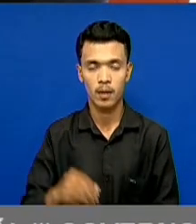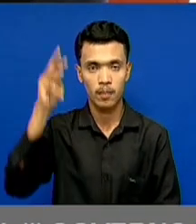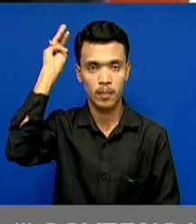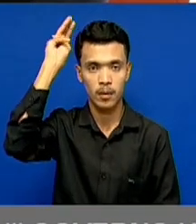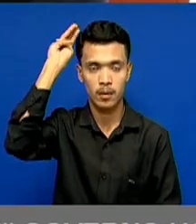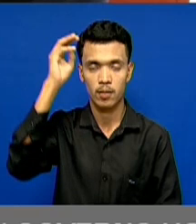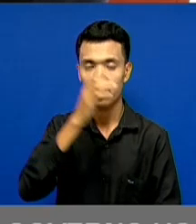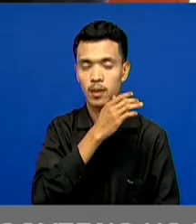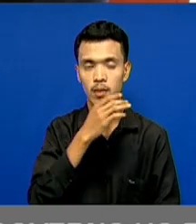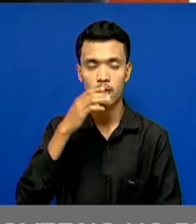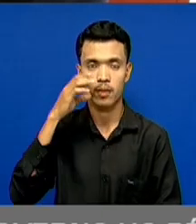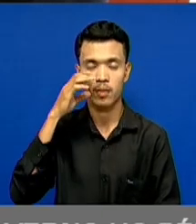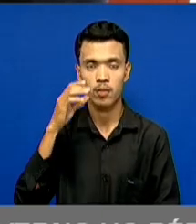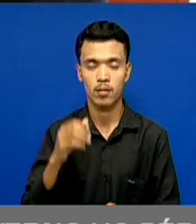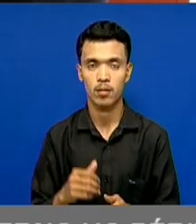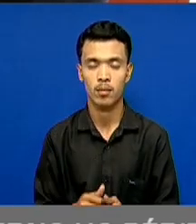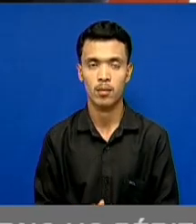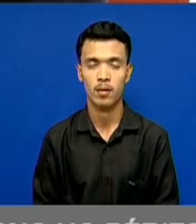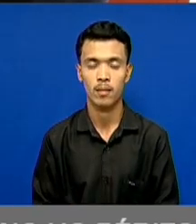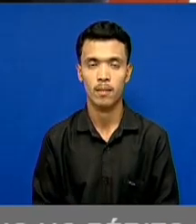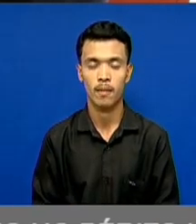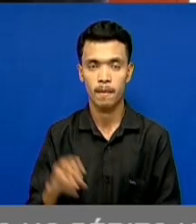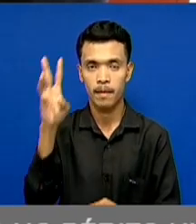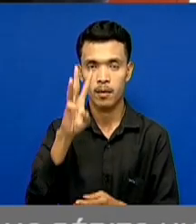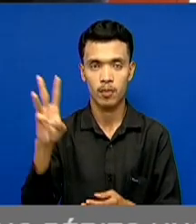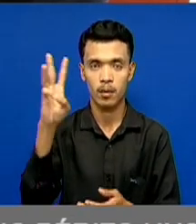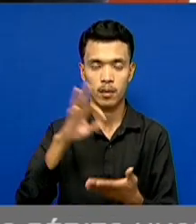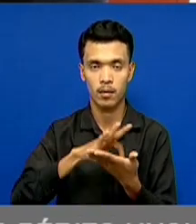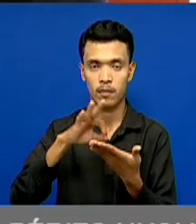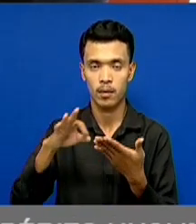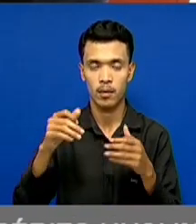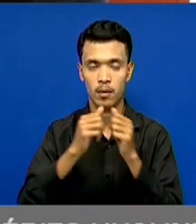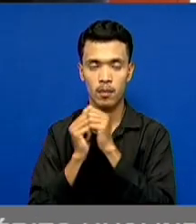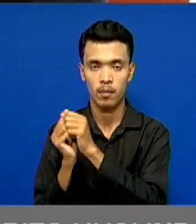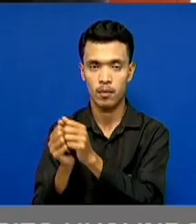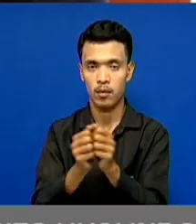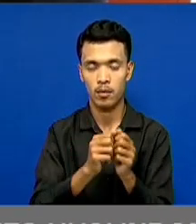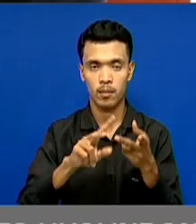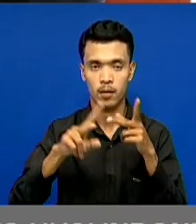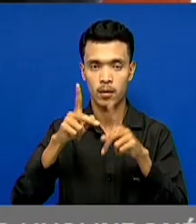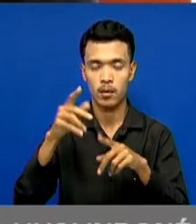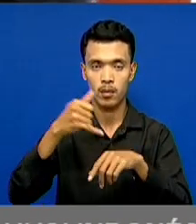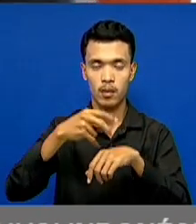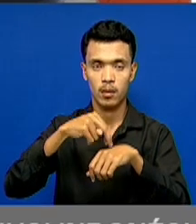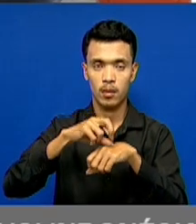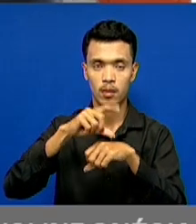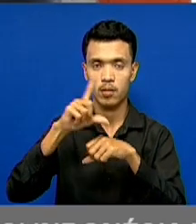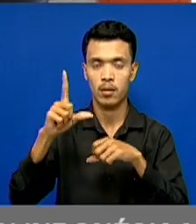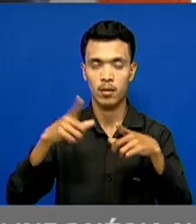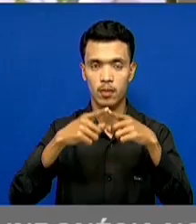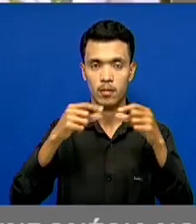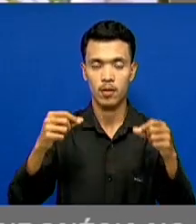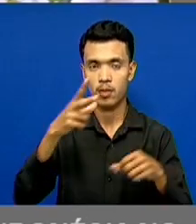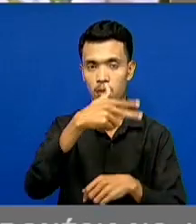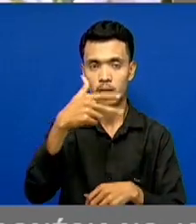Ministério Agricultura, Pecuária e Pesca no Floresta, quarta-feira ne hamutu ko parceiro internacional Japão no Indonesia,